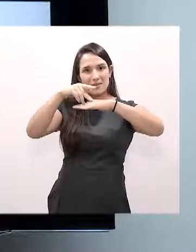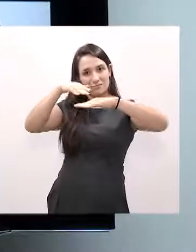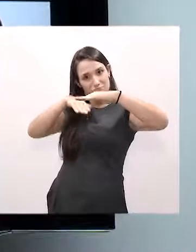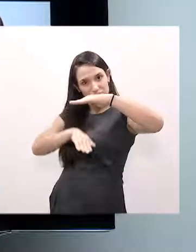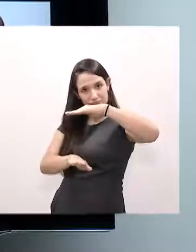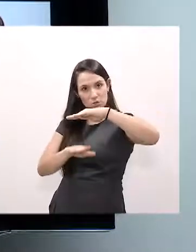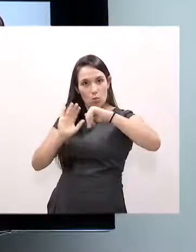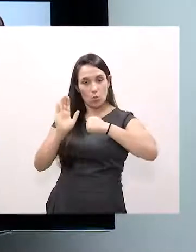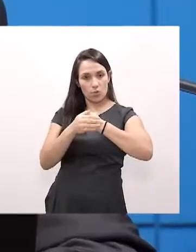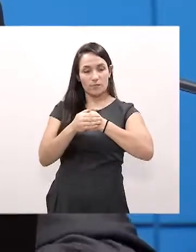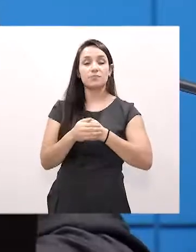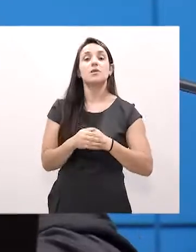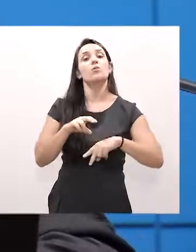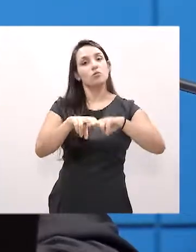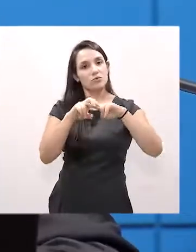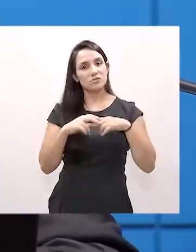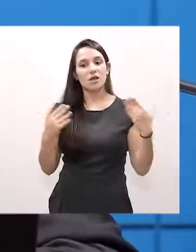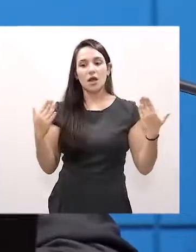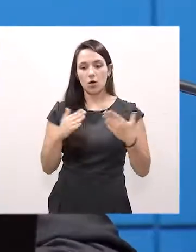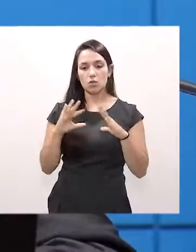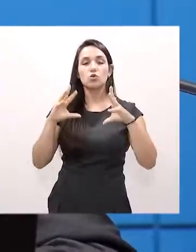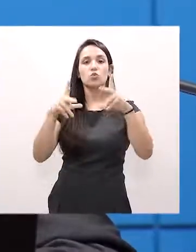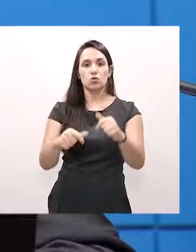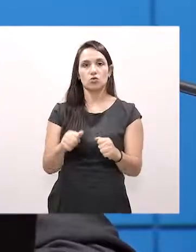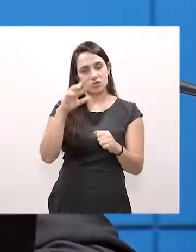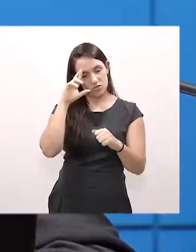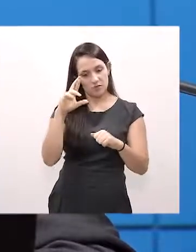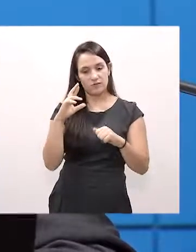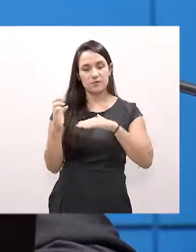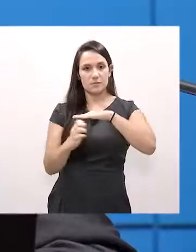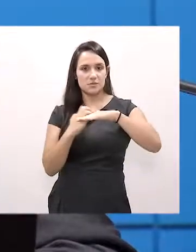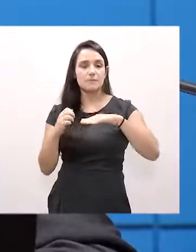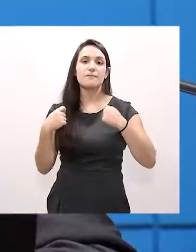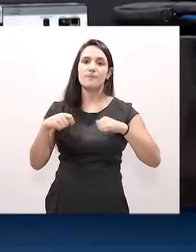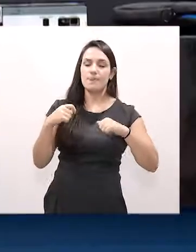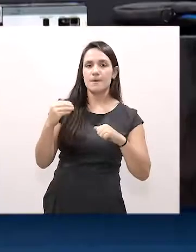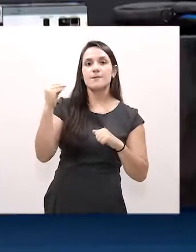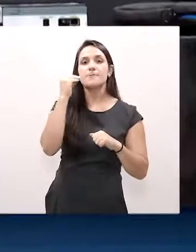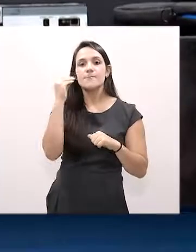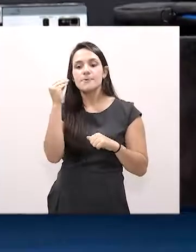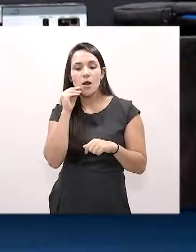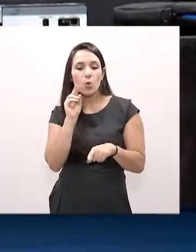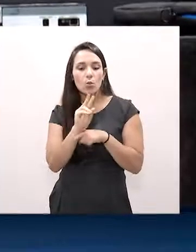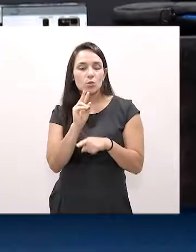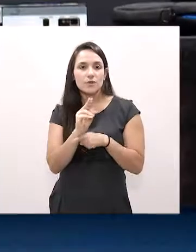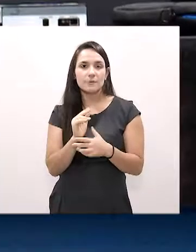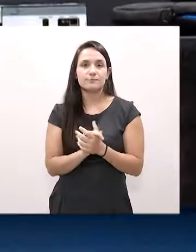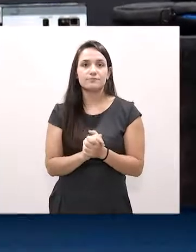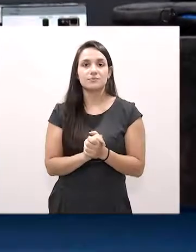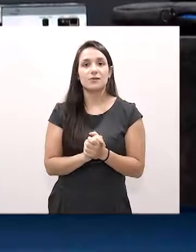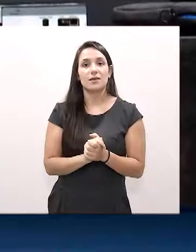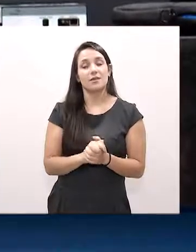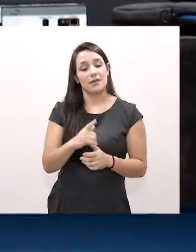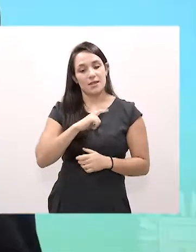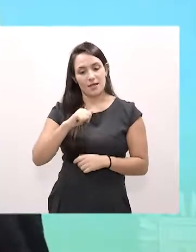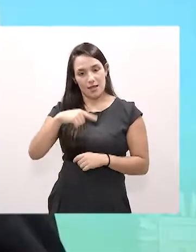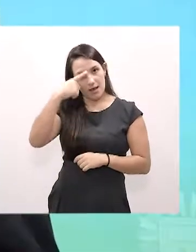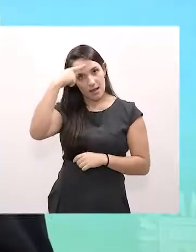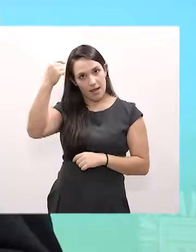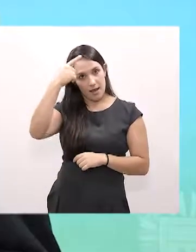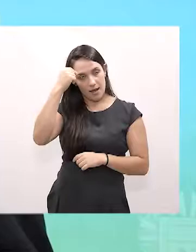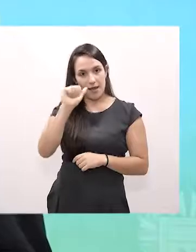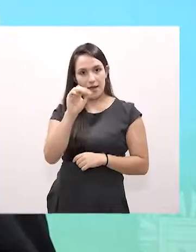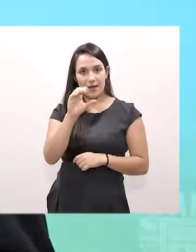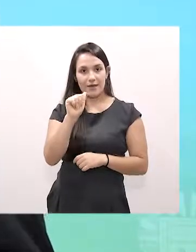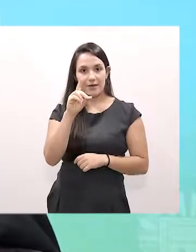as instituições de pesquisa também se mobilizam para assegurar um futuro de equilíbrio e desenvolvimento sustentável. A